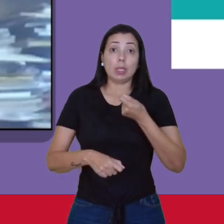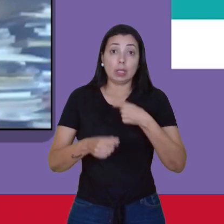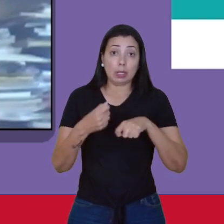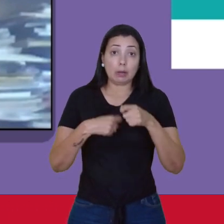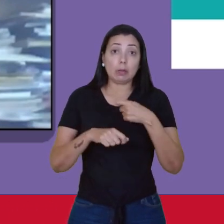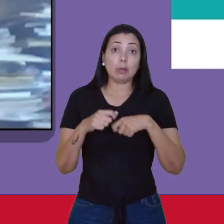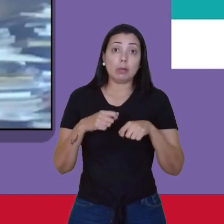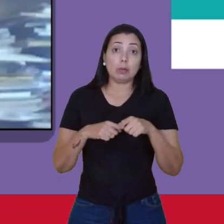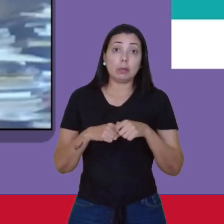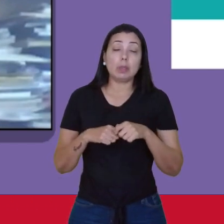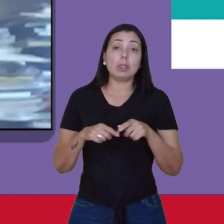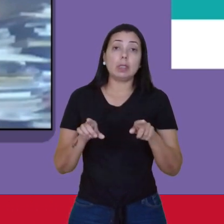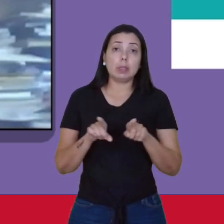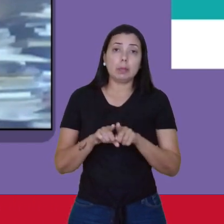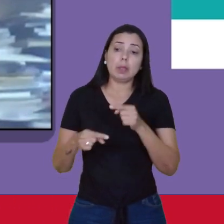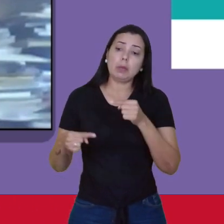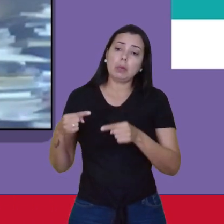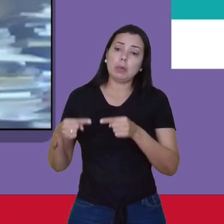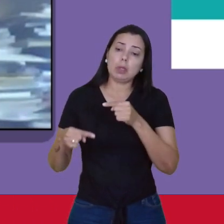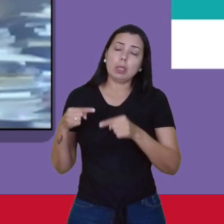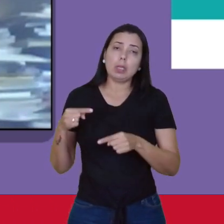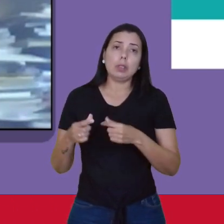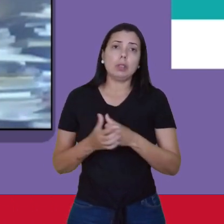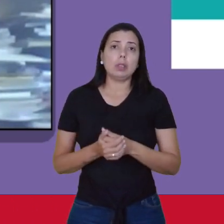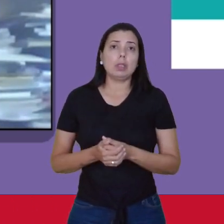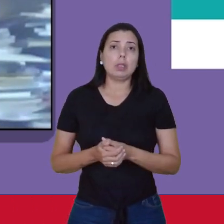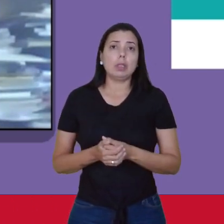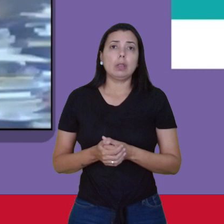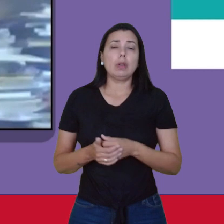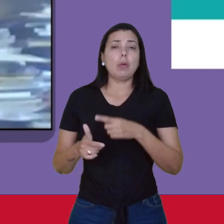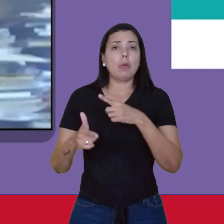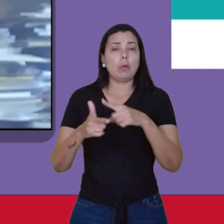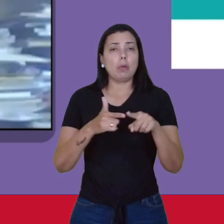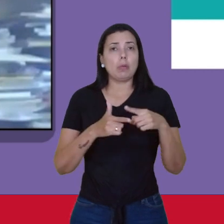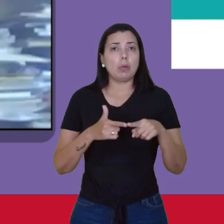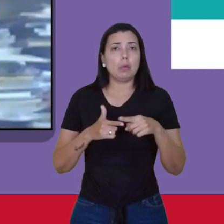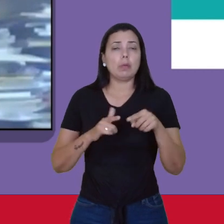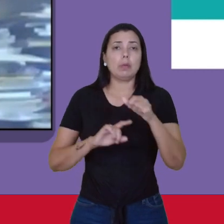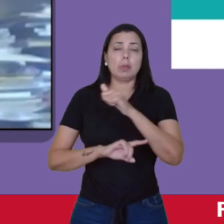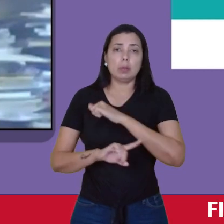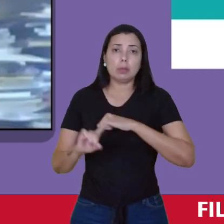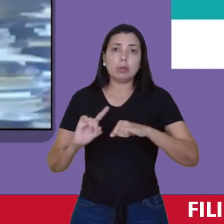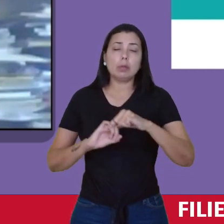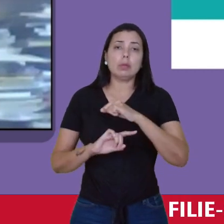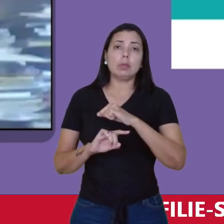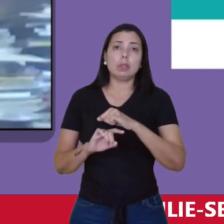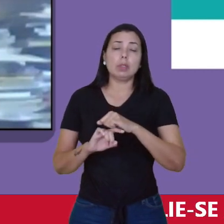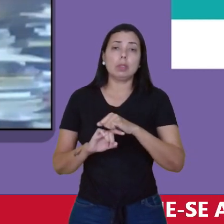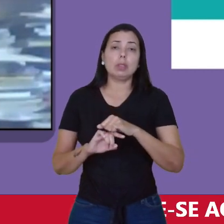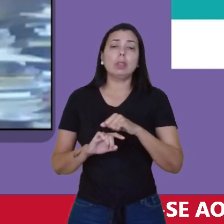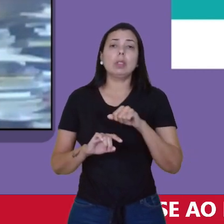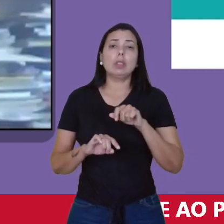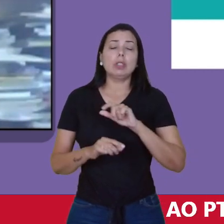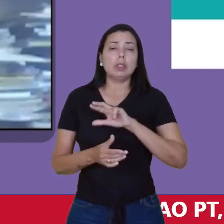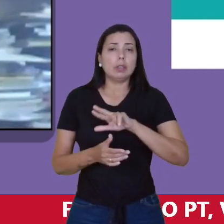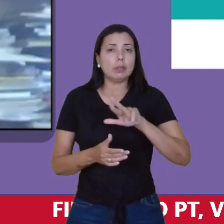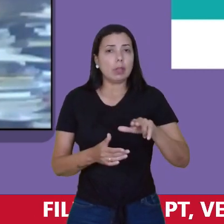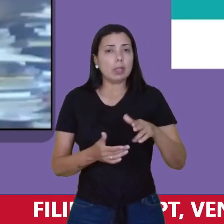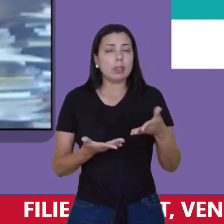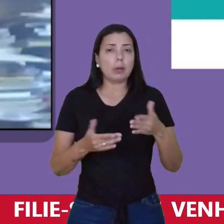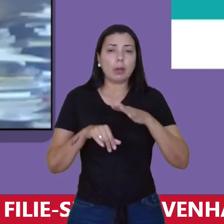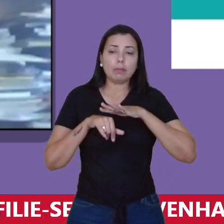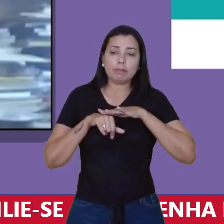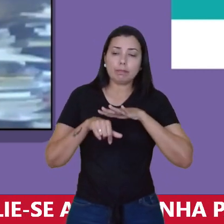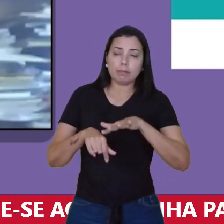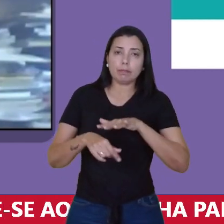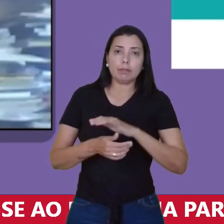econômica, uma crise política, uma crise social, em decorrência de uma